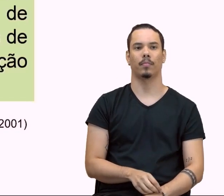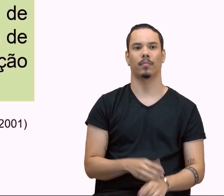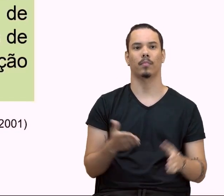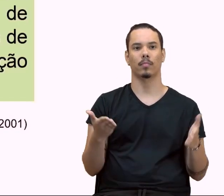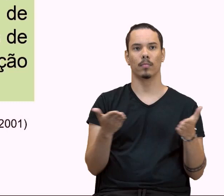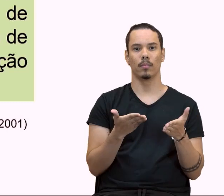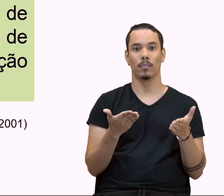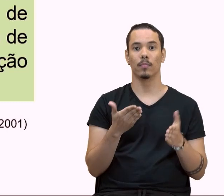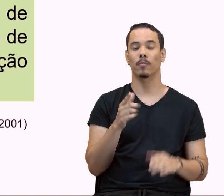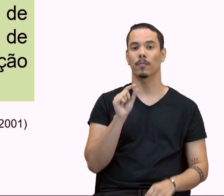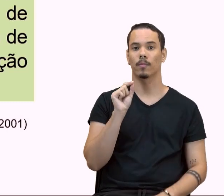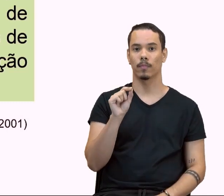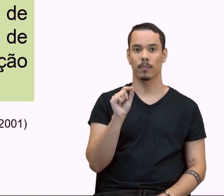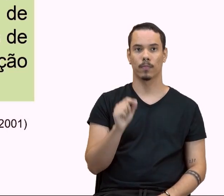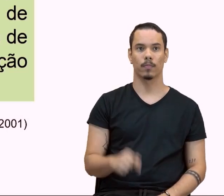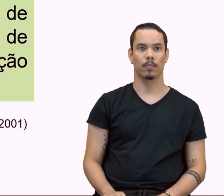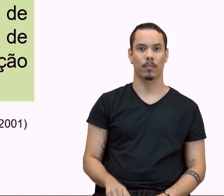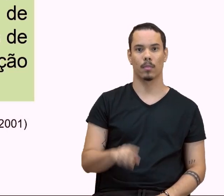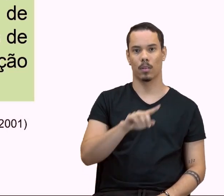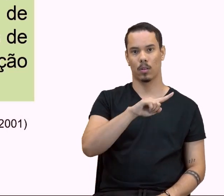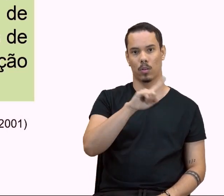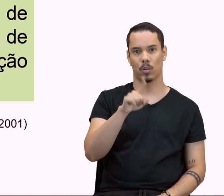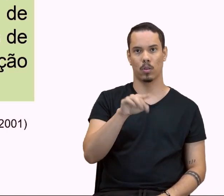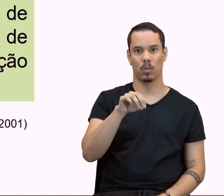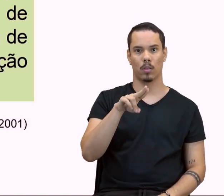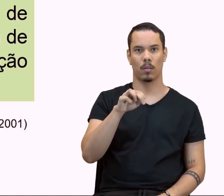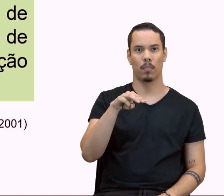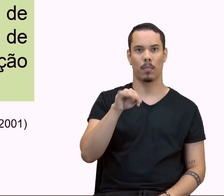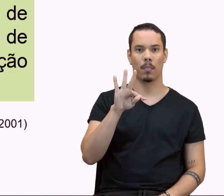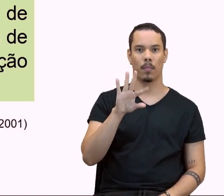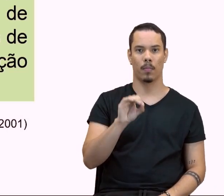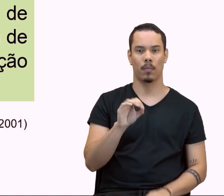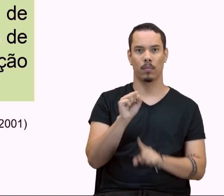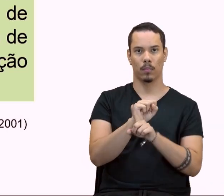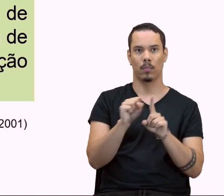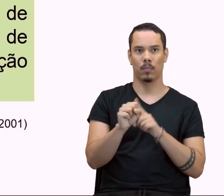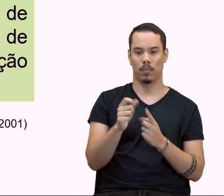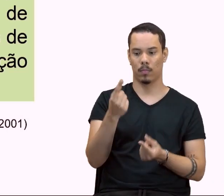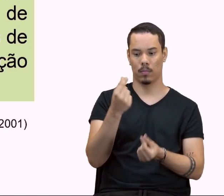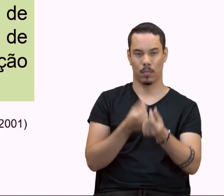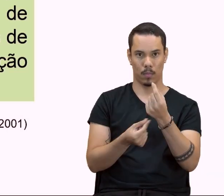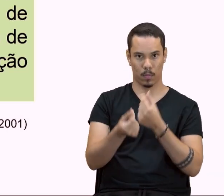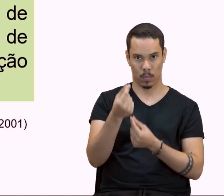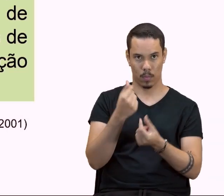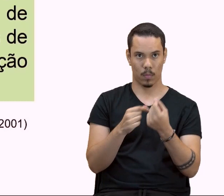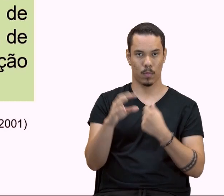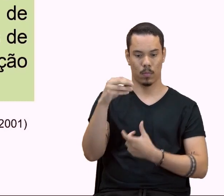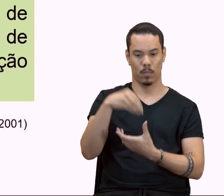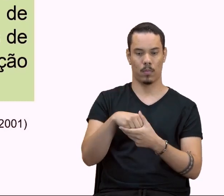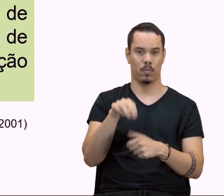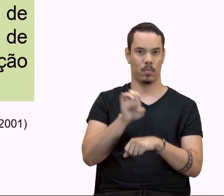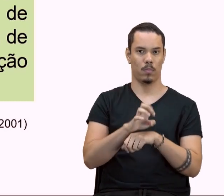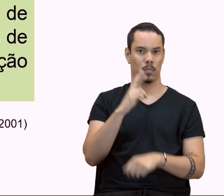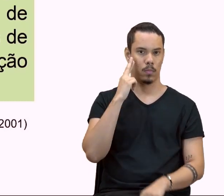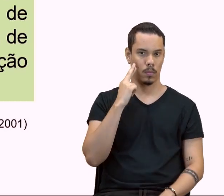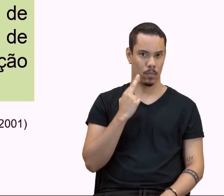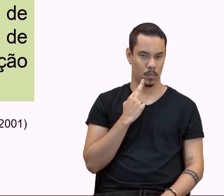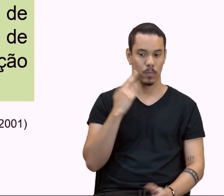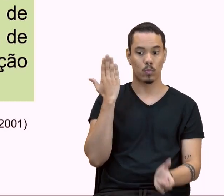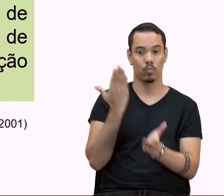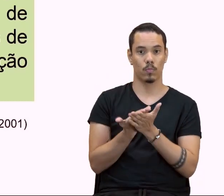vai para o zoneamento socioeconômico e ecológico do estado de Rondônia. Os